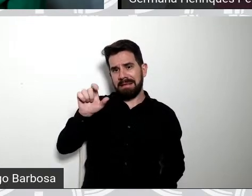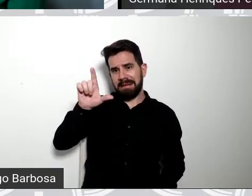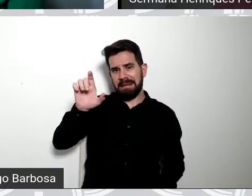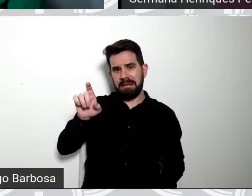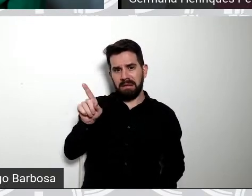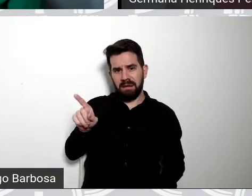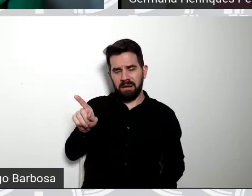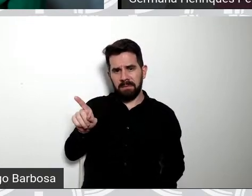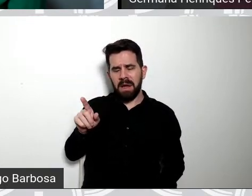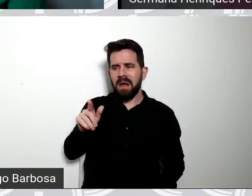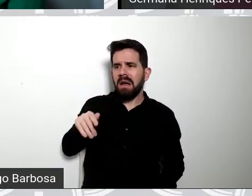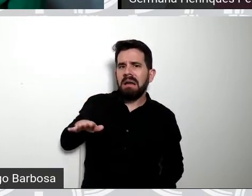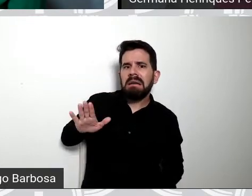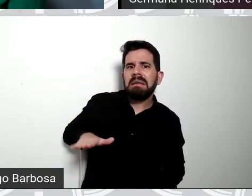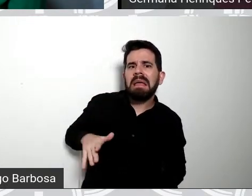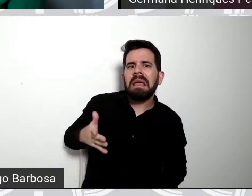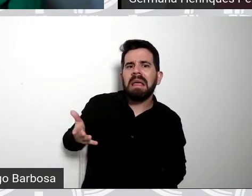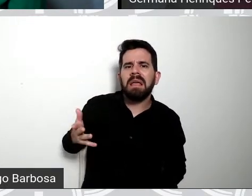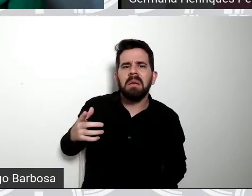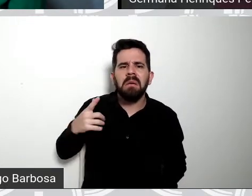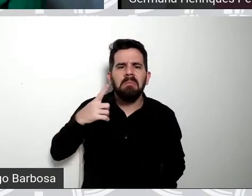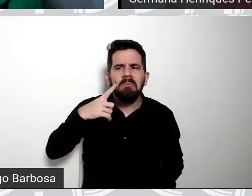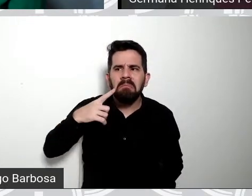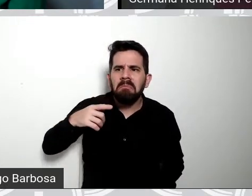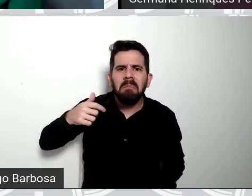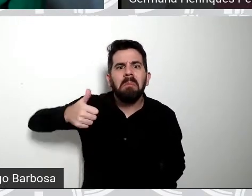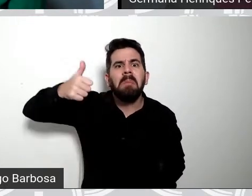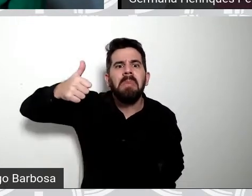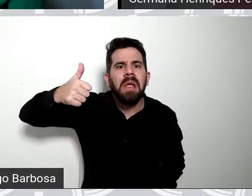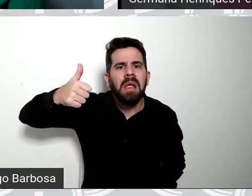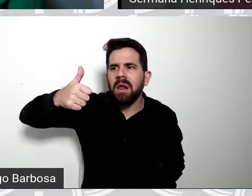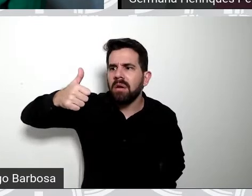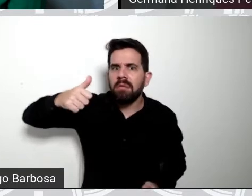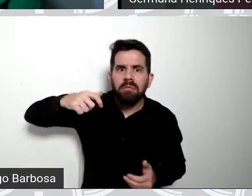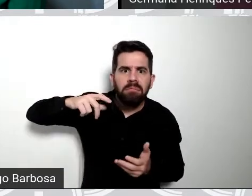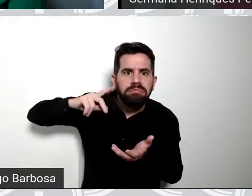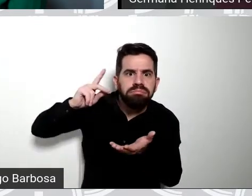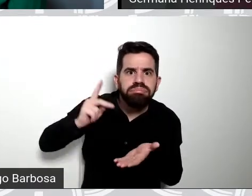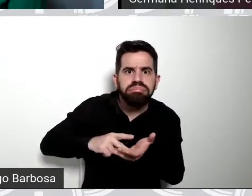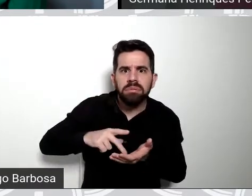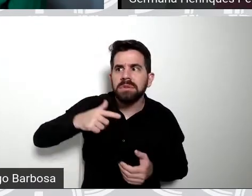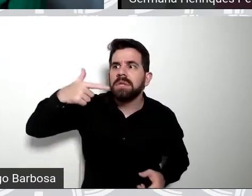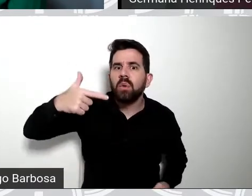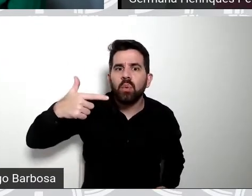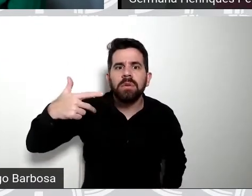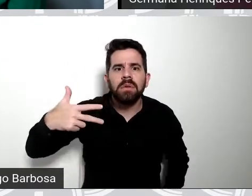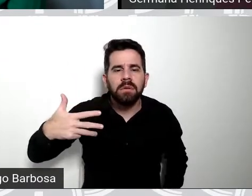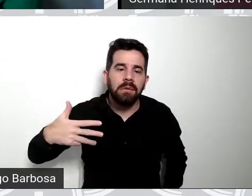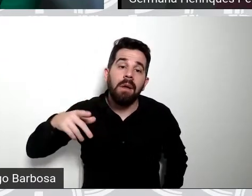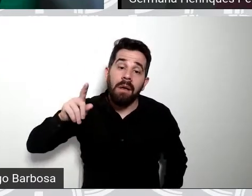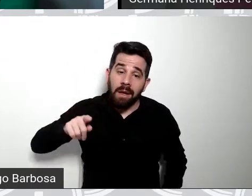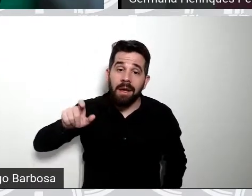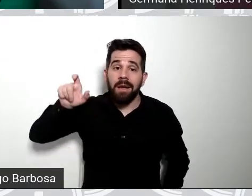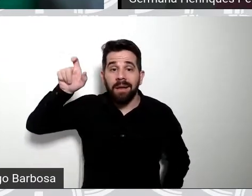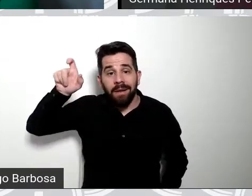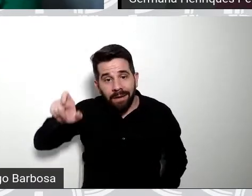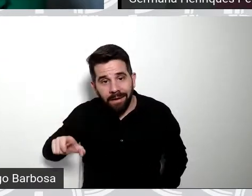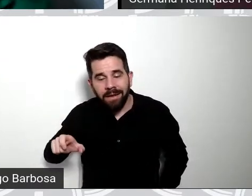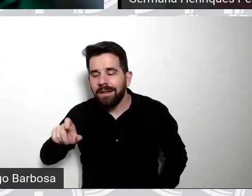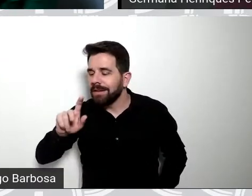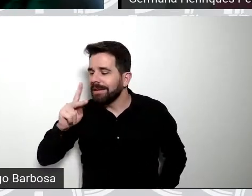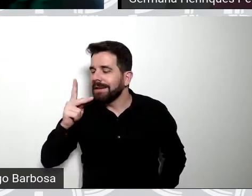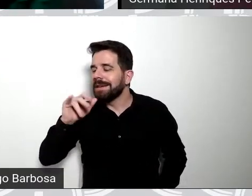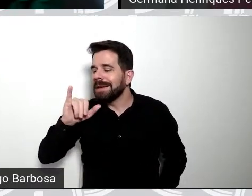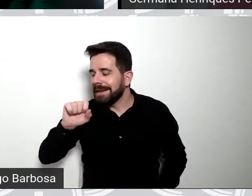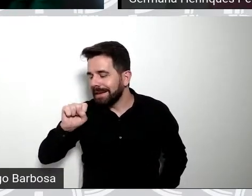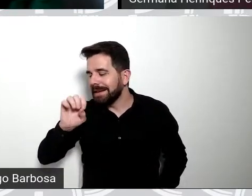definiria quais são os mais importantes ou não, se não o historiador na sua visada específica, não